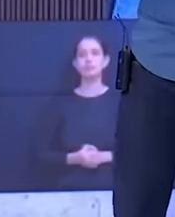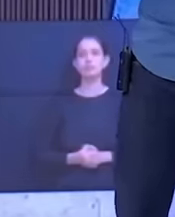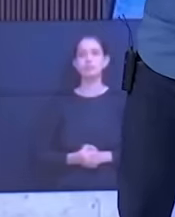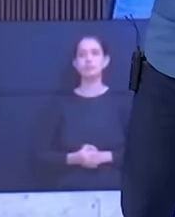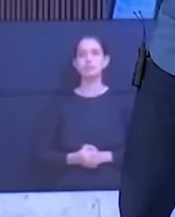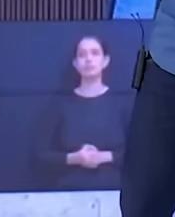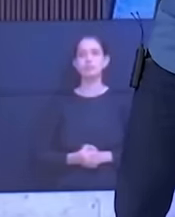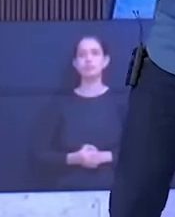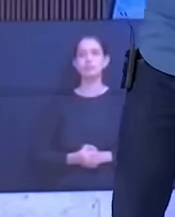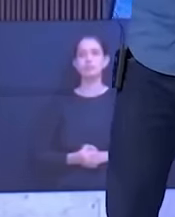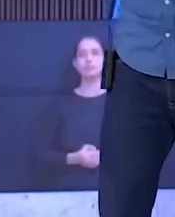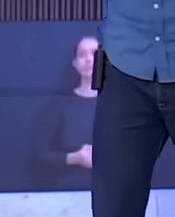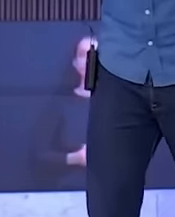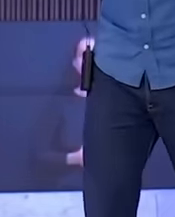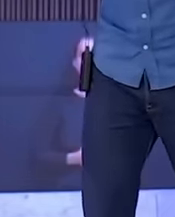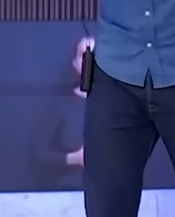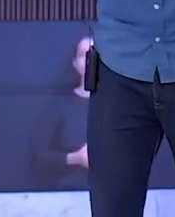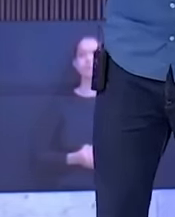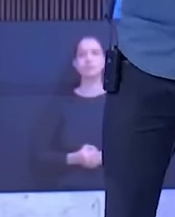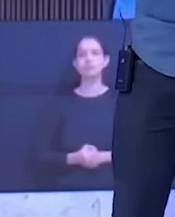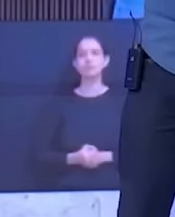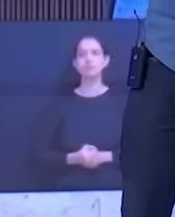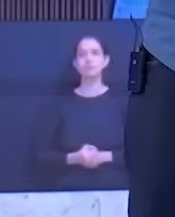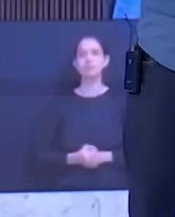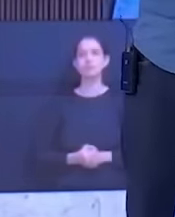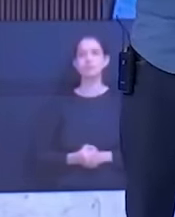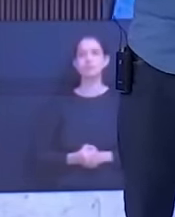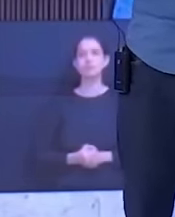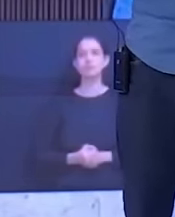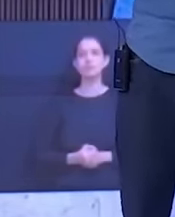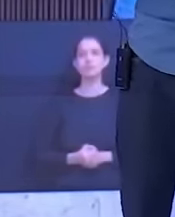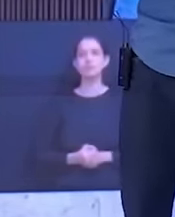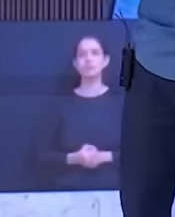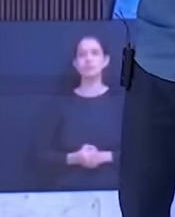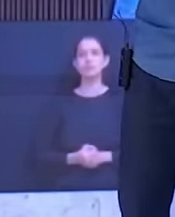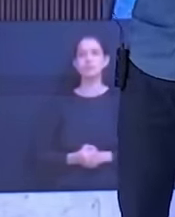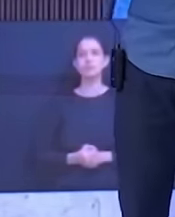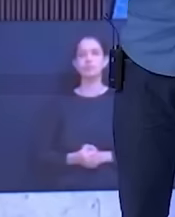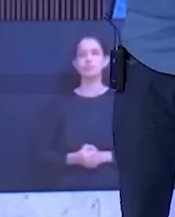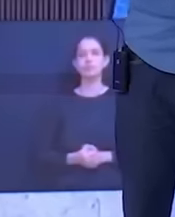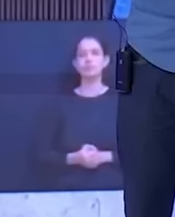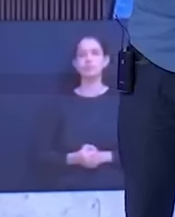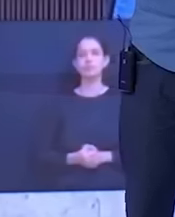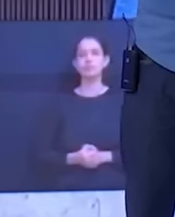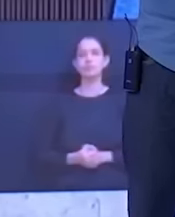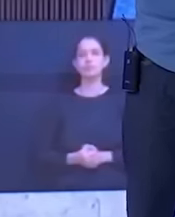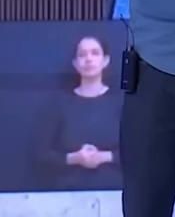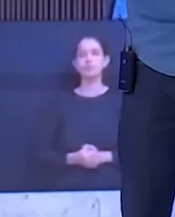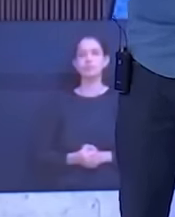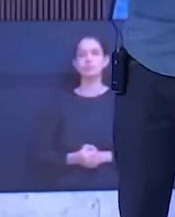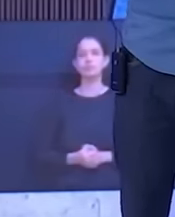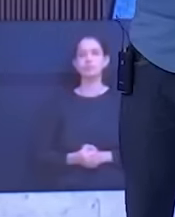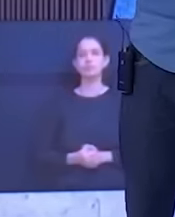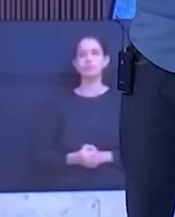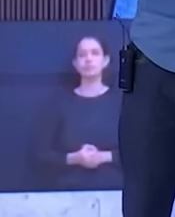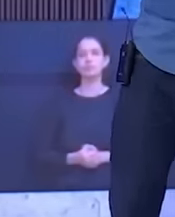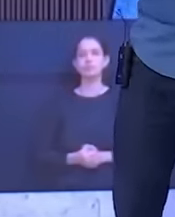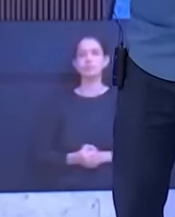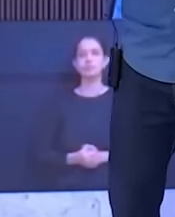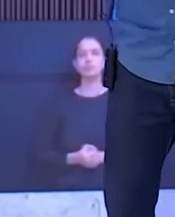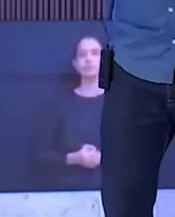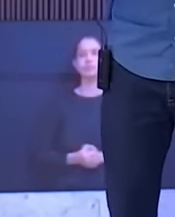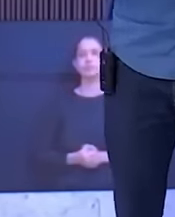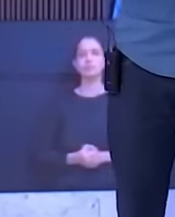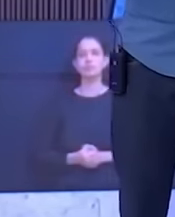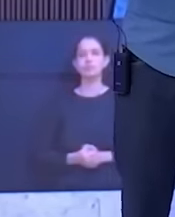Denunciar todos os excessos cometidos pelas polícias contra a população que vive à margem, que